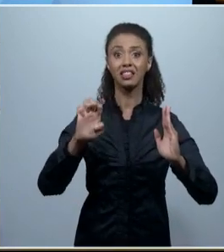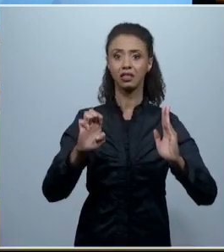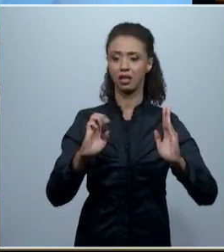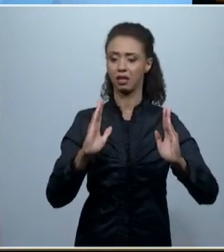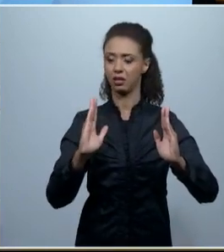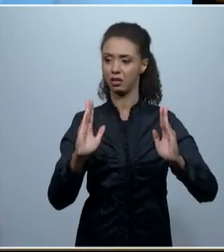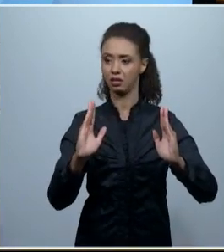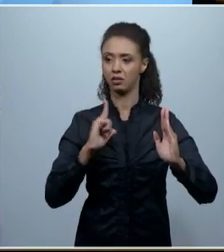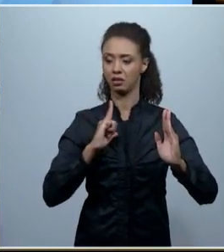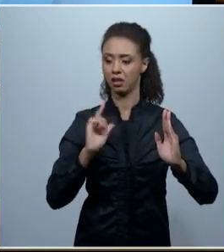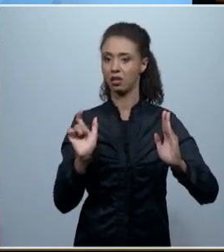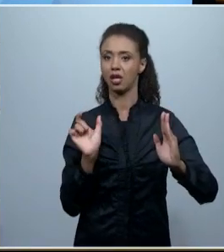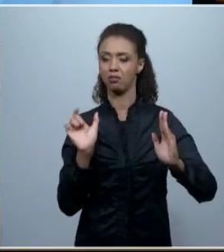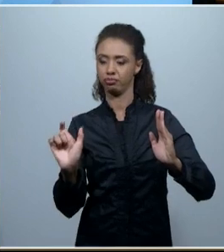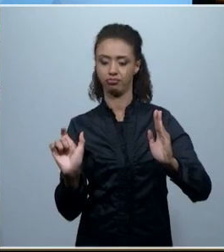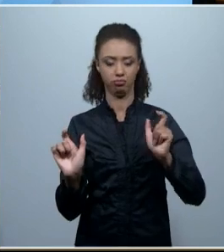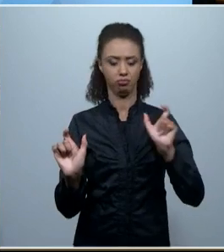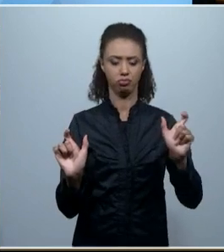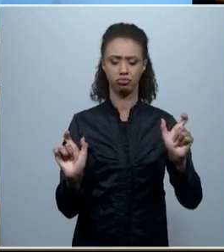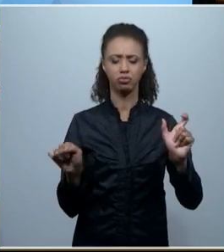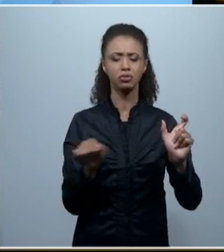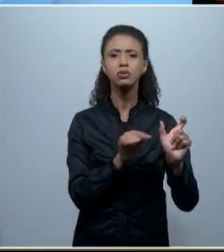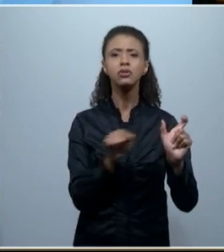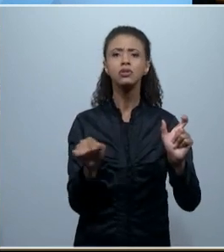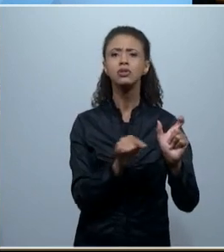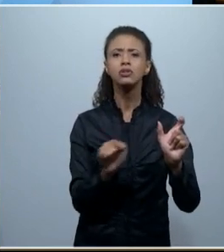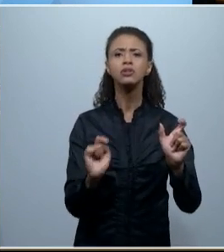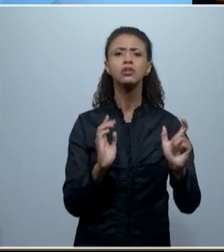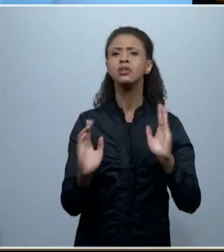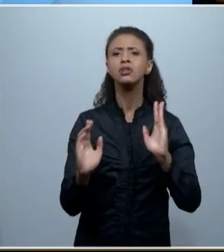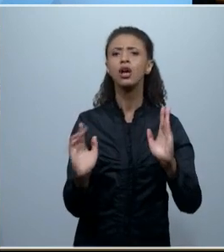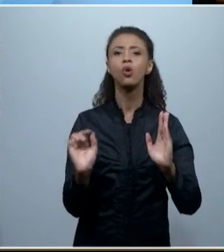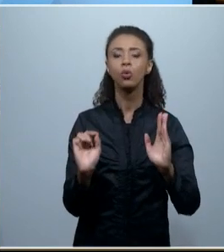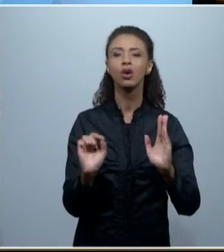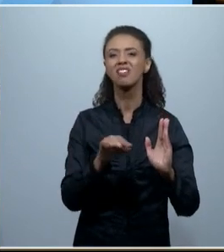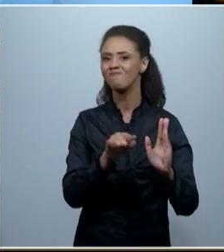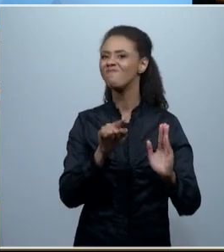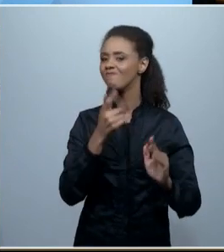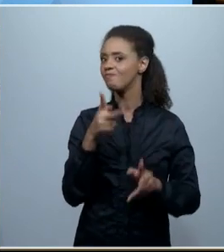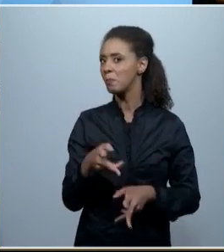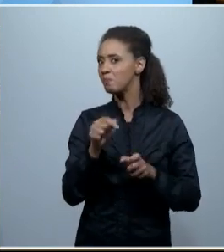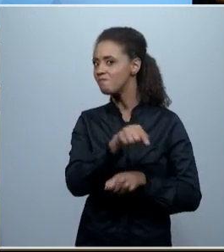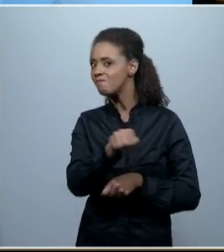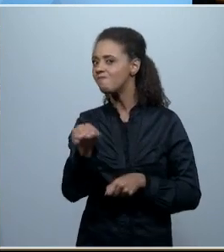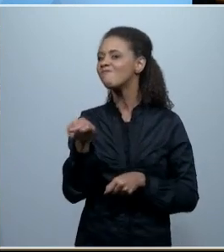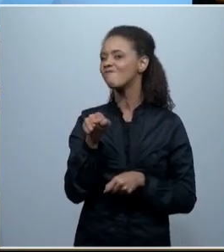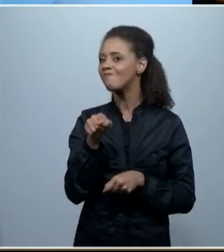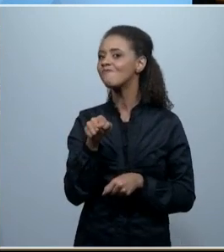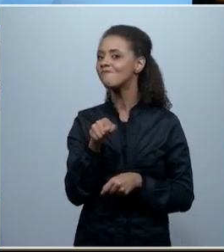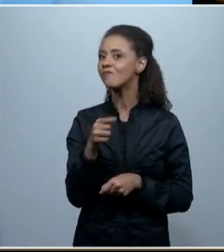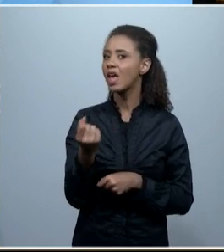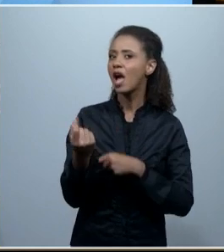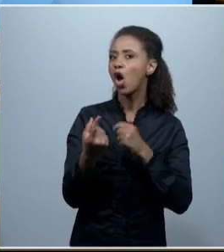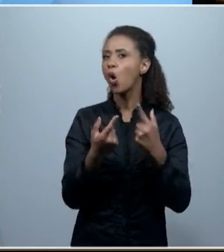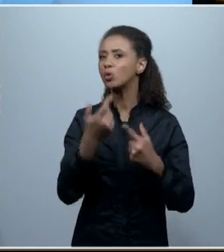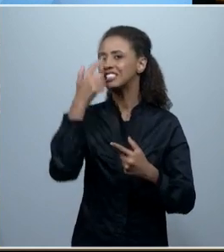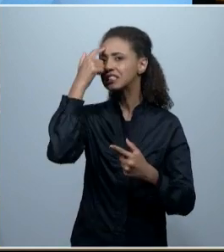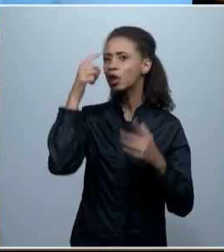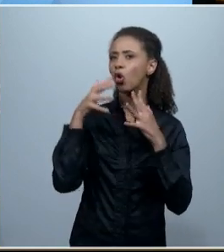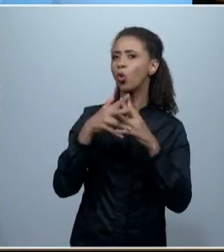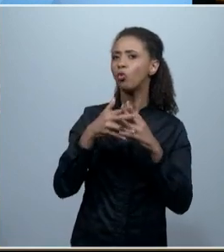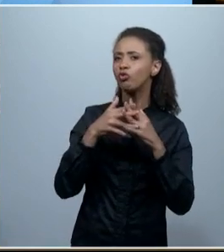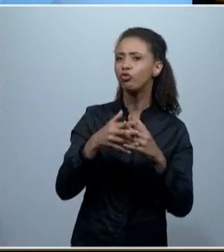tem alguns alunos que há tão pouco confusos com relação a essa questão da relação ternária a se referir à relação ternária em